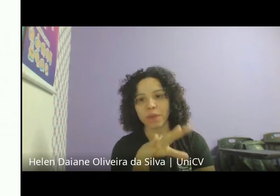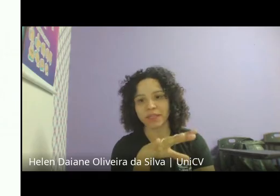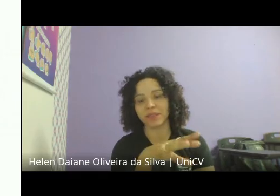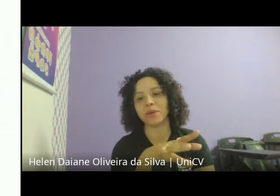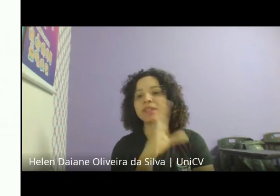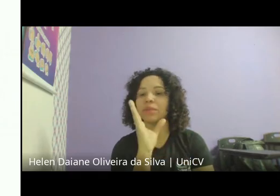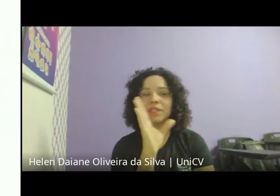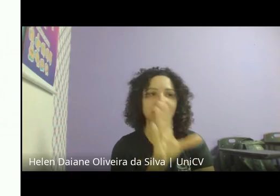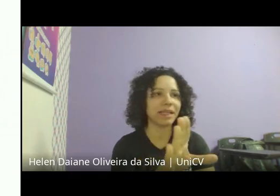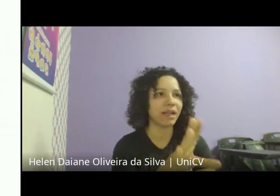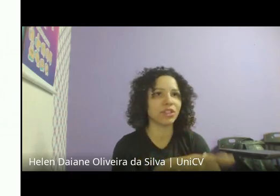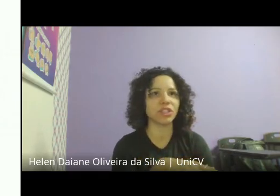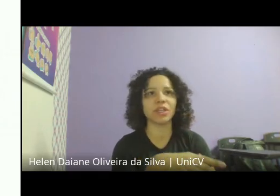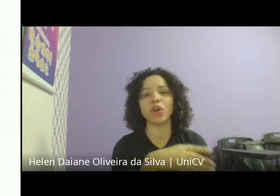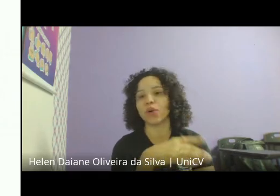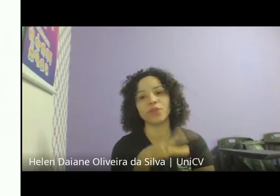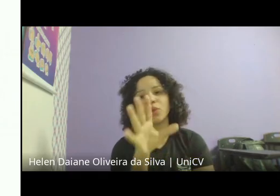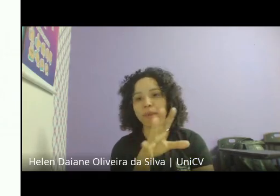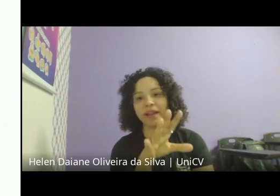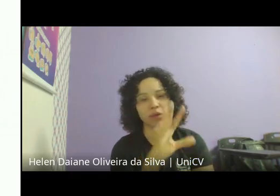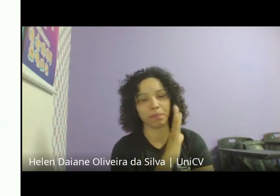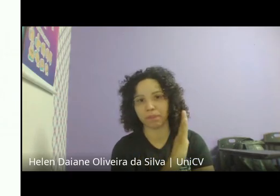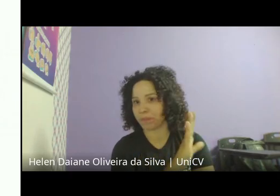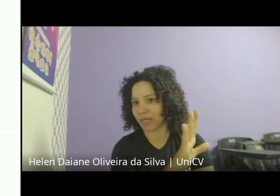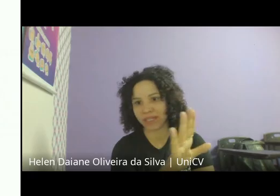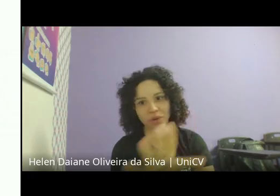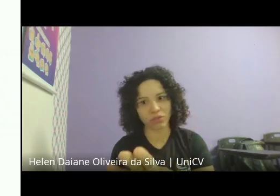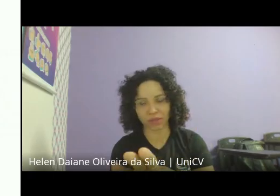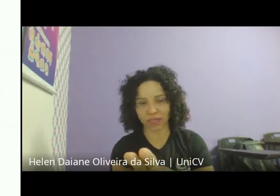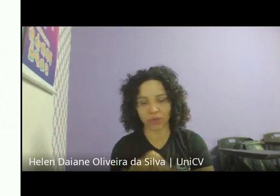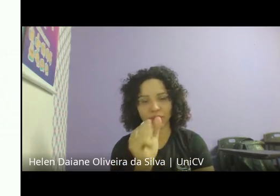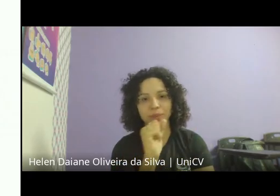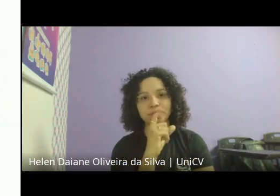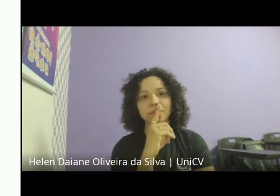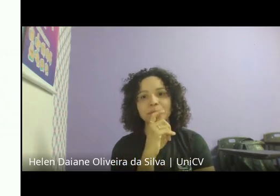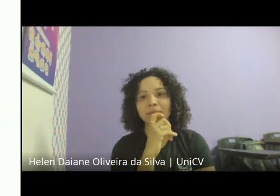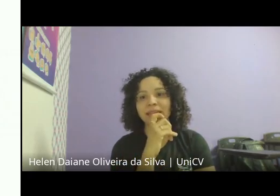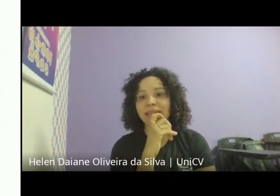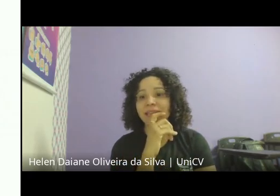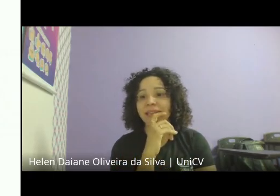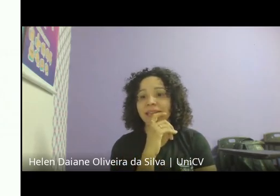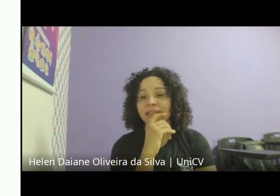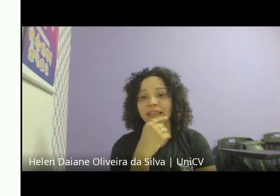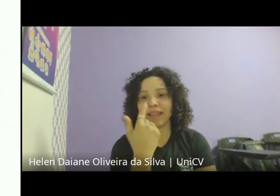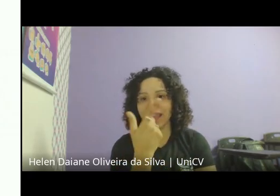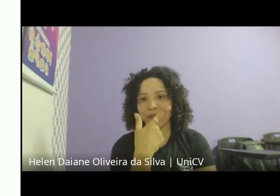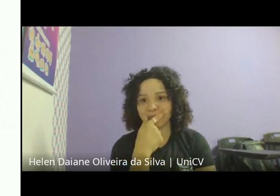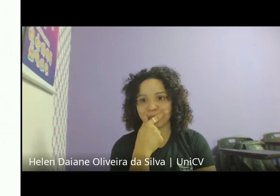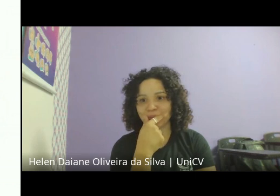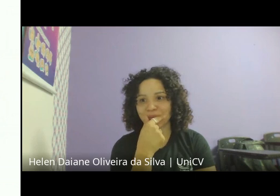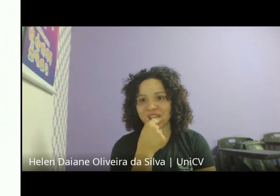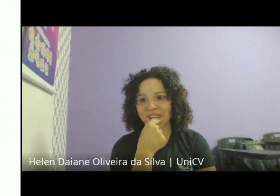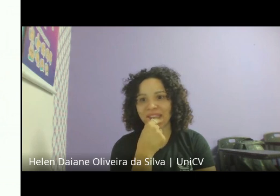de recuperação e sem possibilidade de ouvir com o aparelho. Perdeu a audição daquele ouvido. E